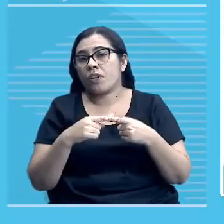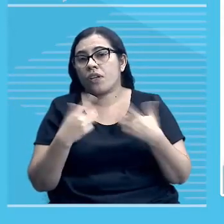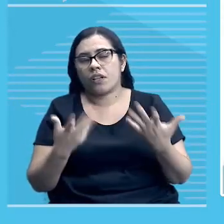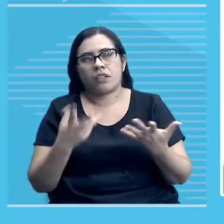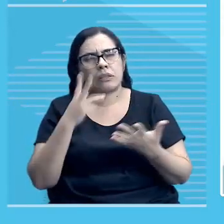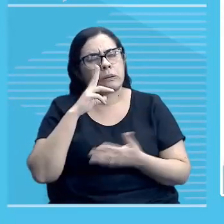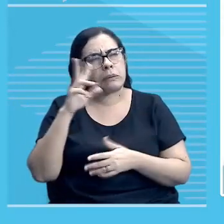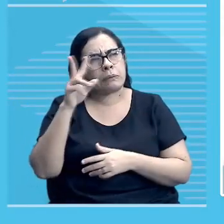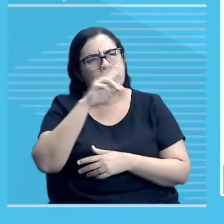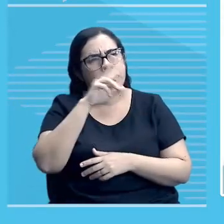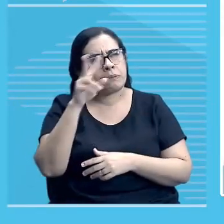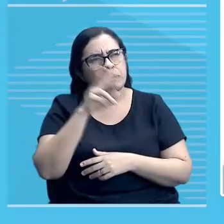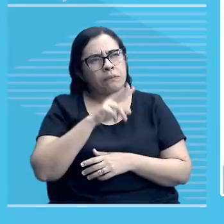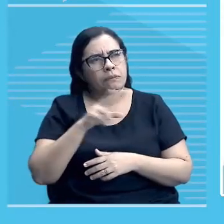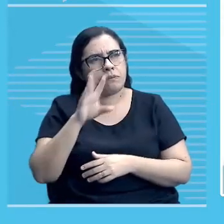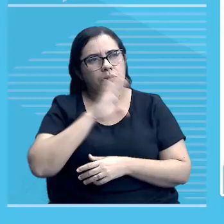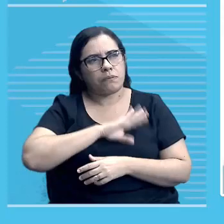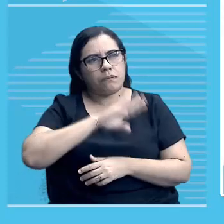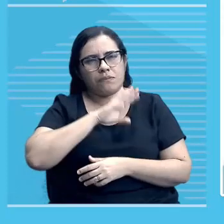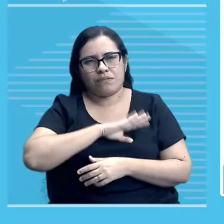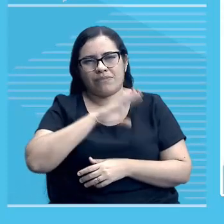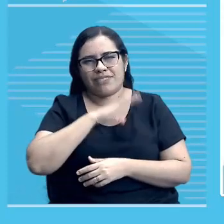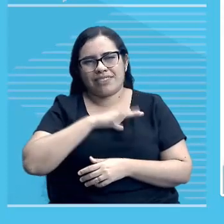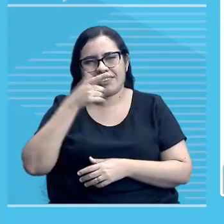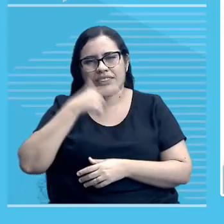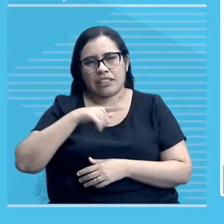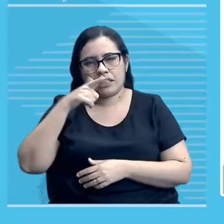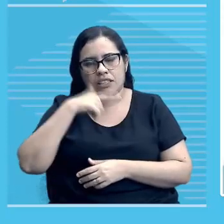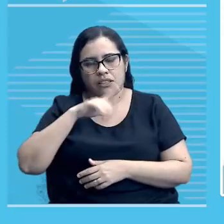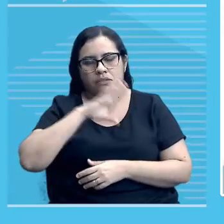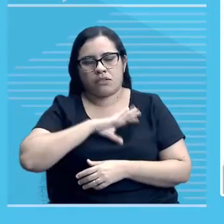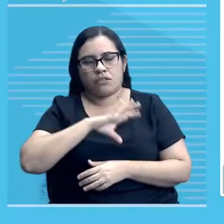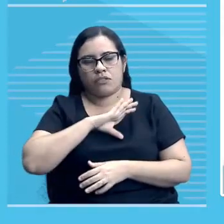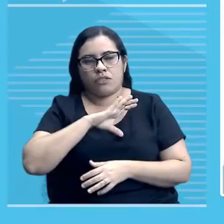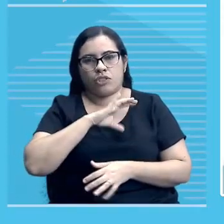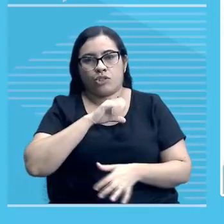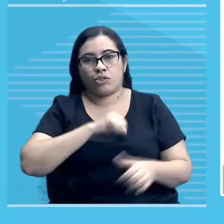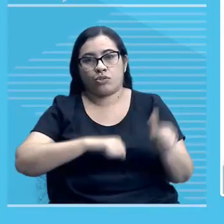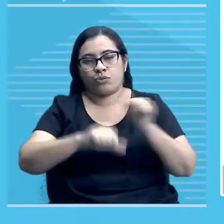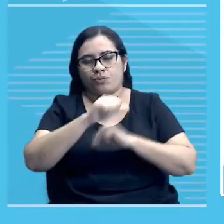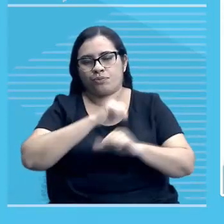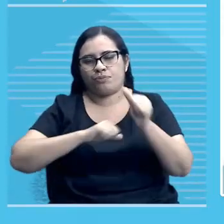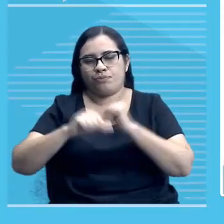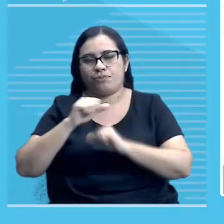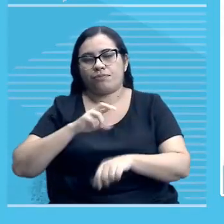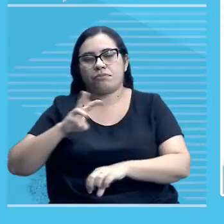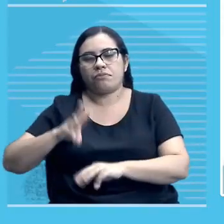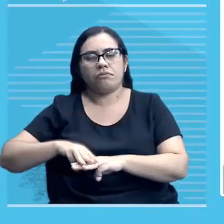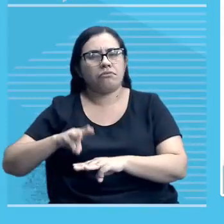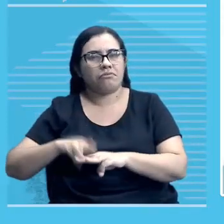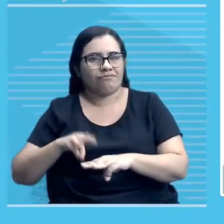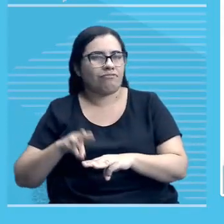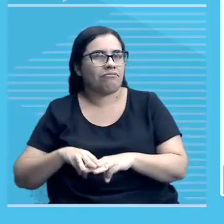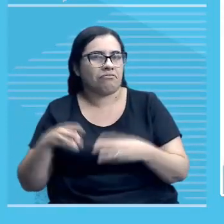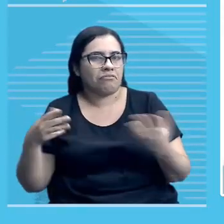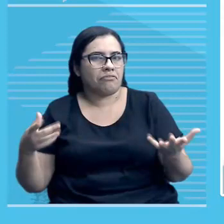transcrever essa leitura aí do português, né, da língua portuguesa, para a matemática. Então, é assim uma das maiores